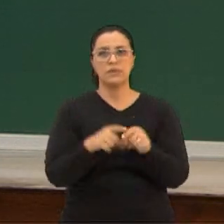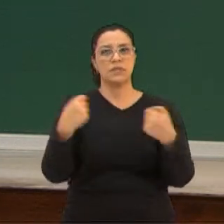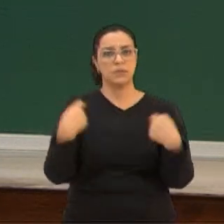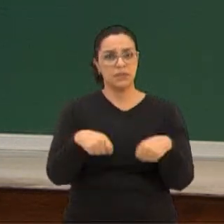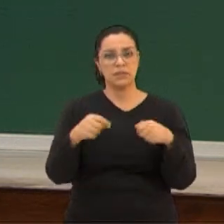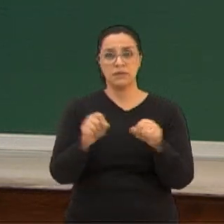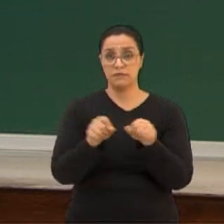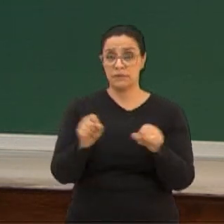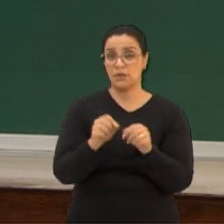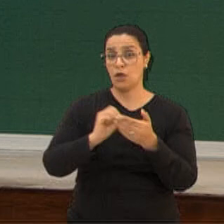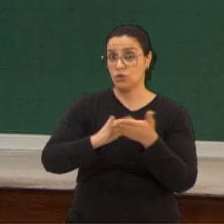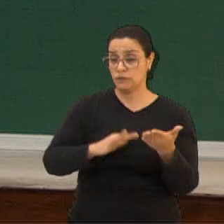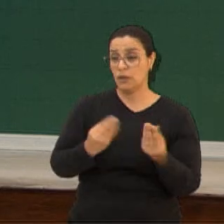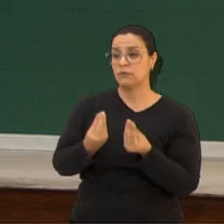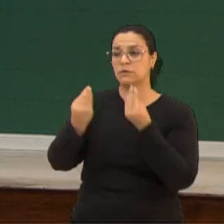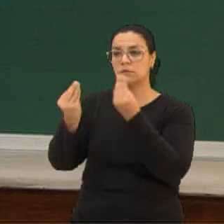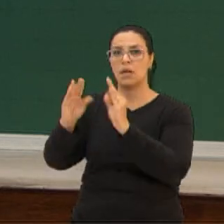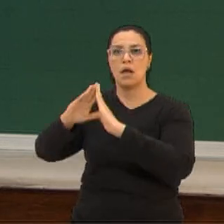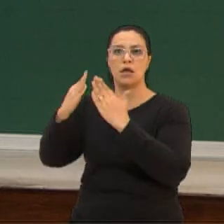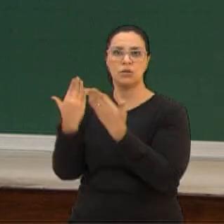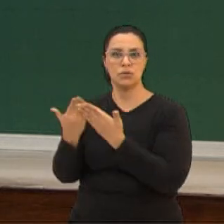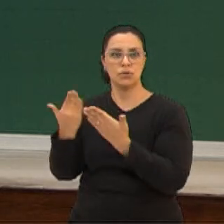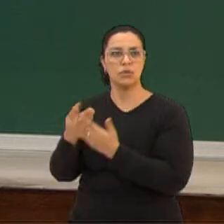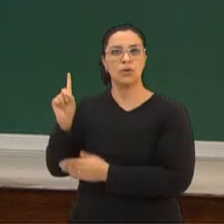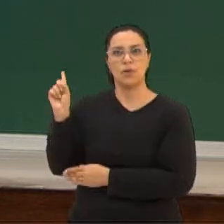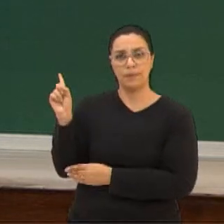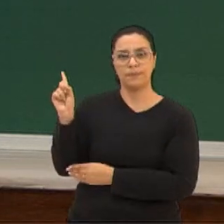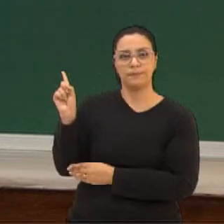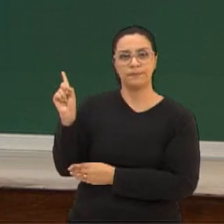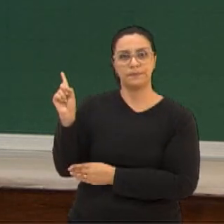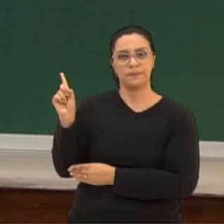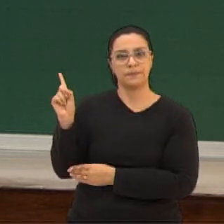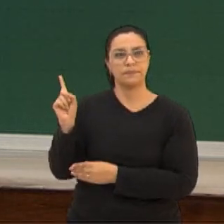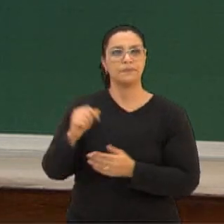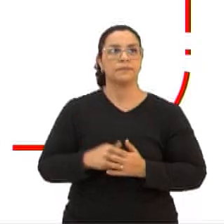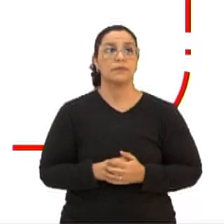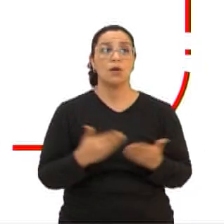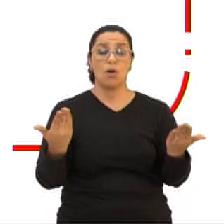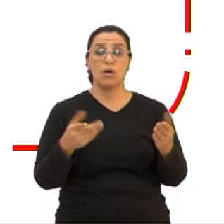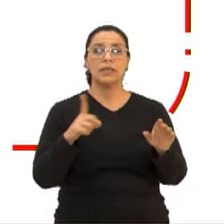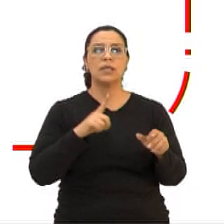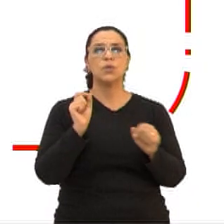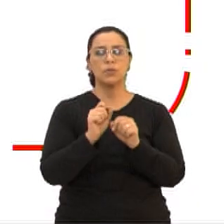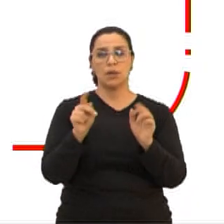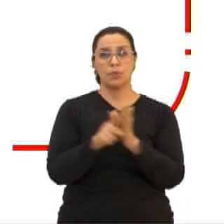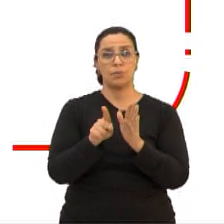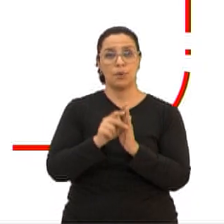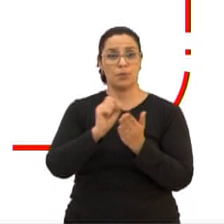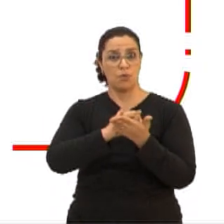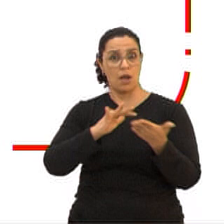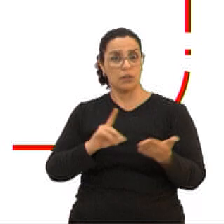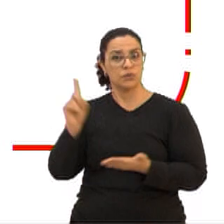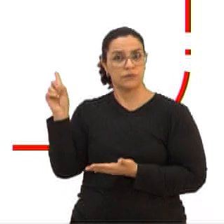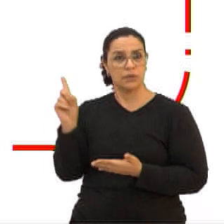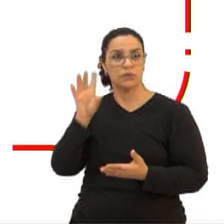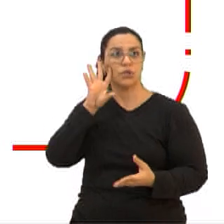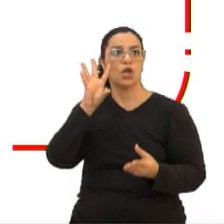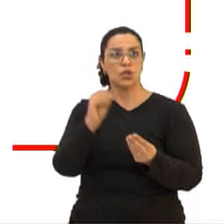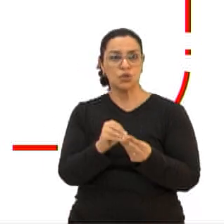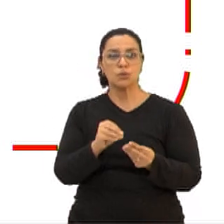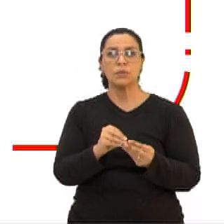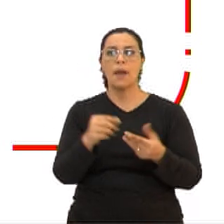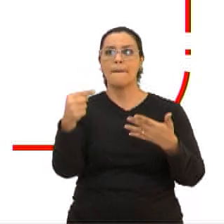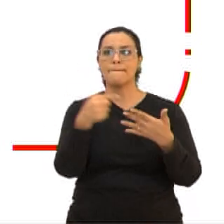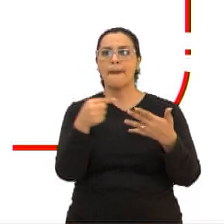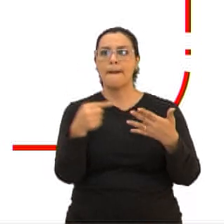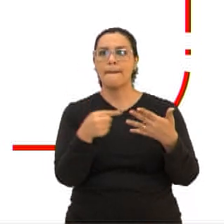deve realizar e encaminhar para a sua escola. A exemplo do que você está vendo aqui na tela. Então, você está vendo aqui na tela, resuma os